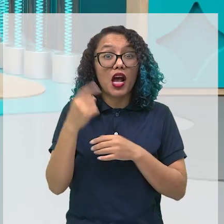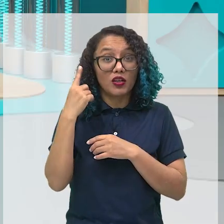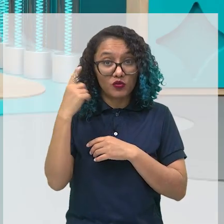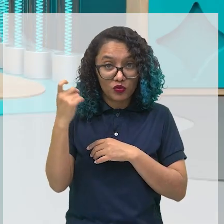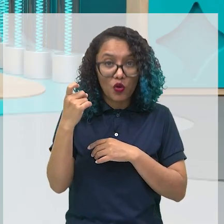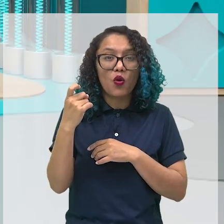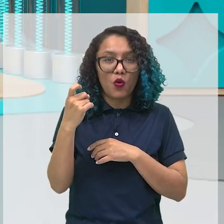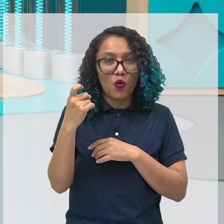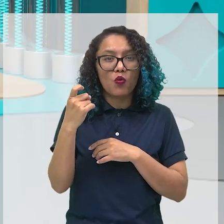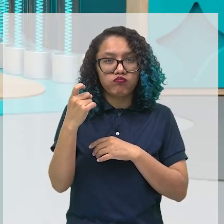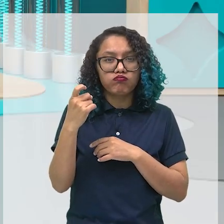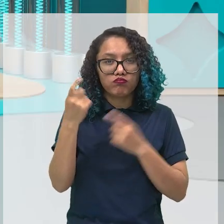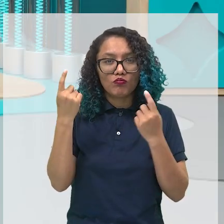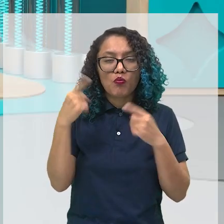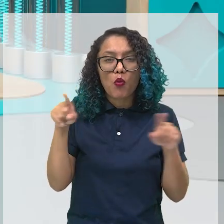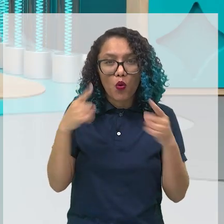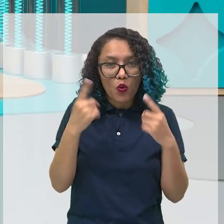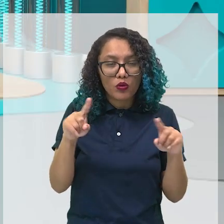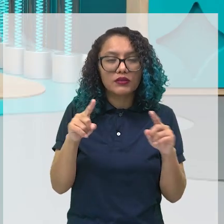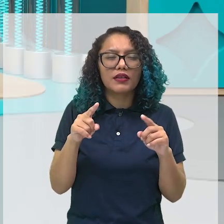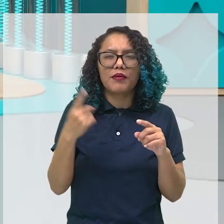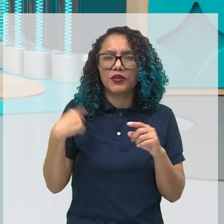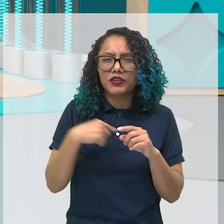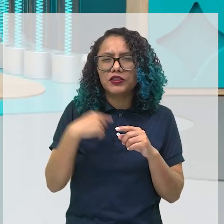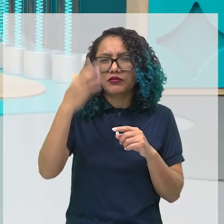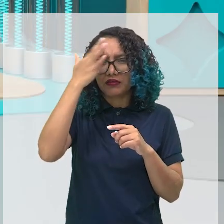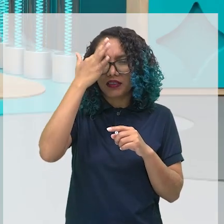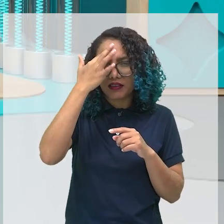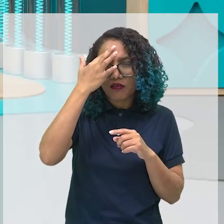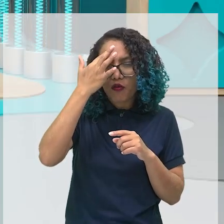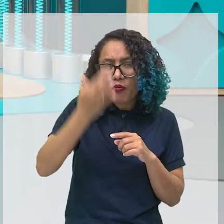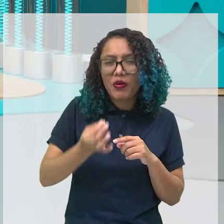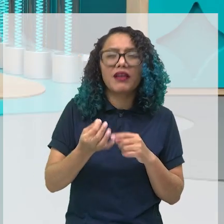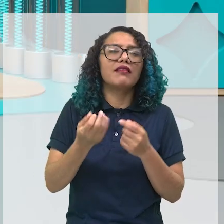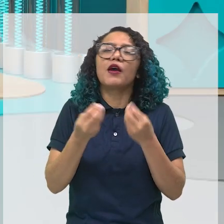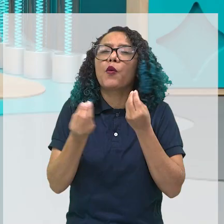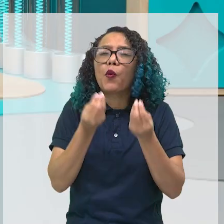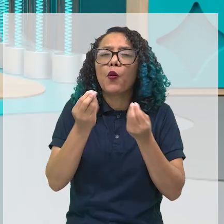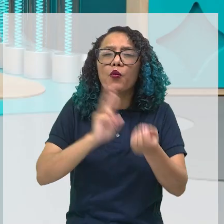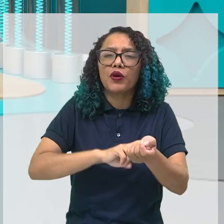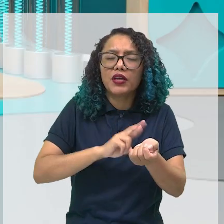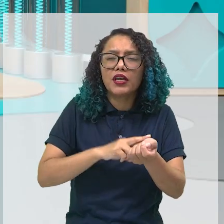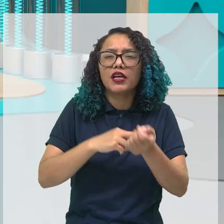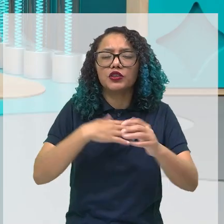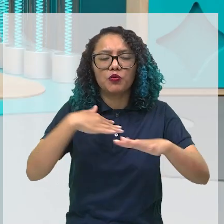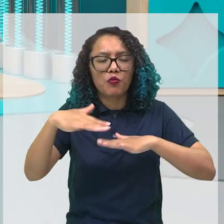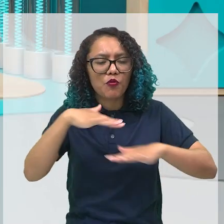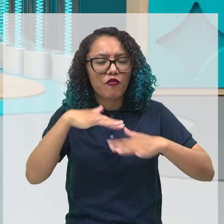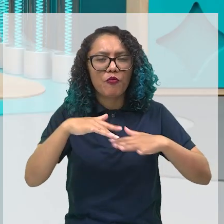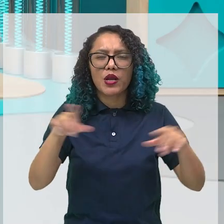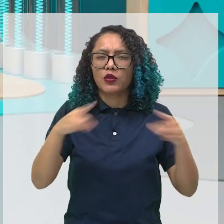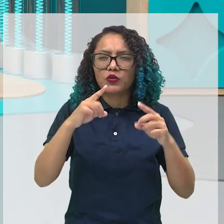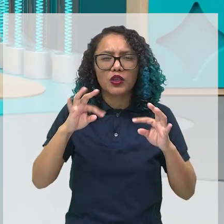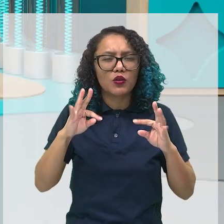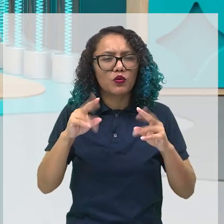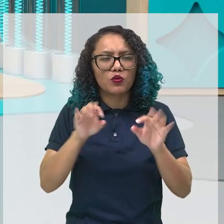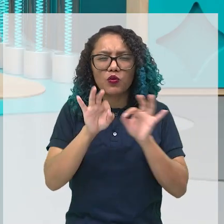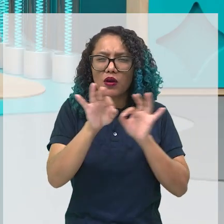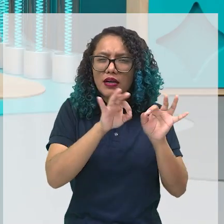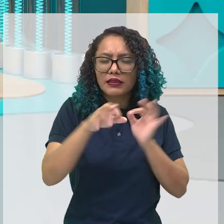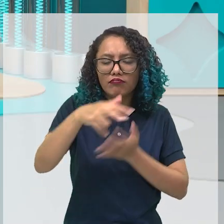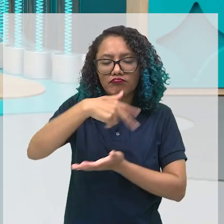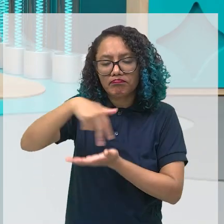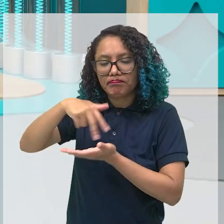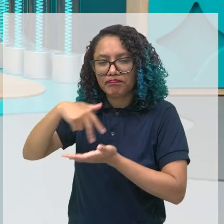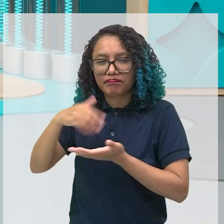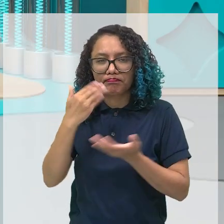a música, para que a gente tenha um visual completo, tanto do ritmo, da música, e tudo isso cadenciado com a dança,